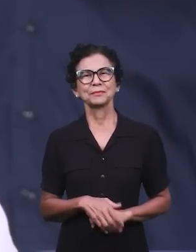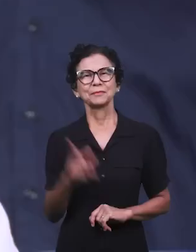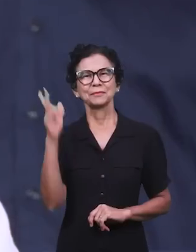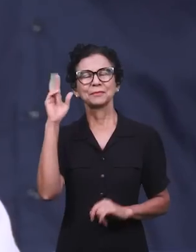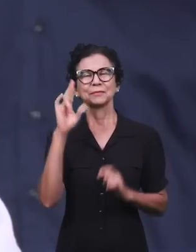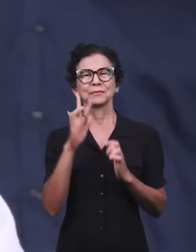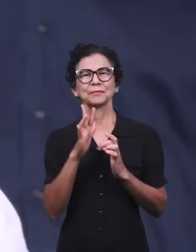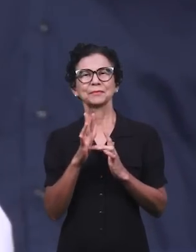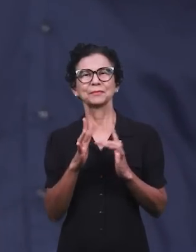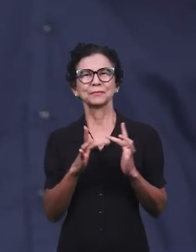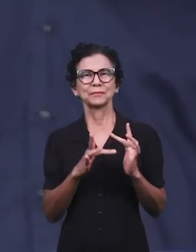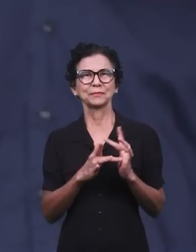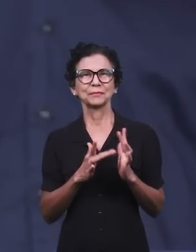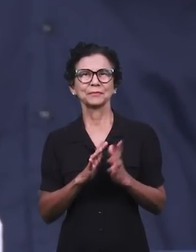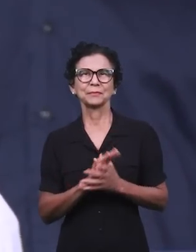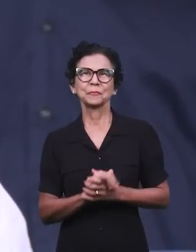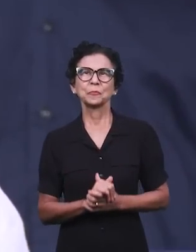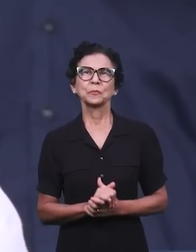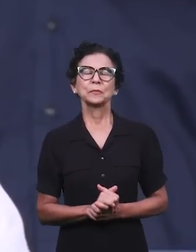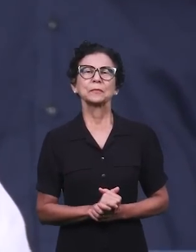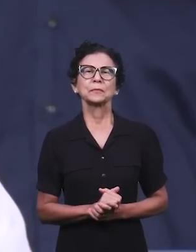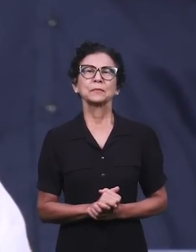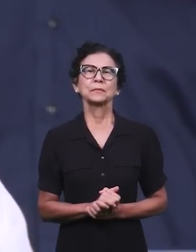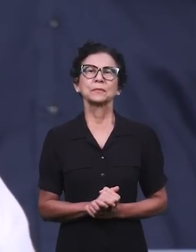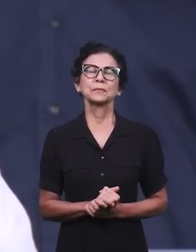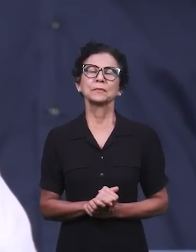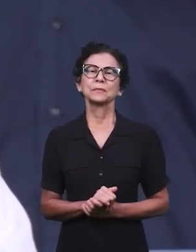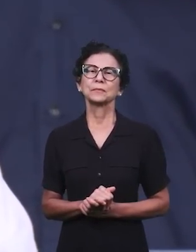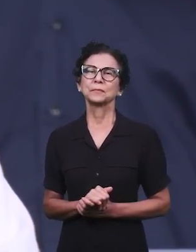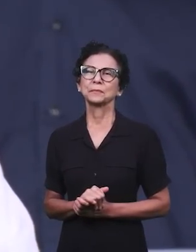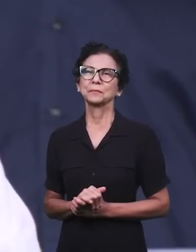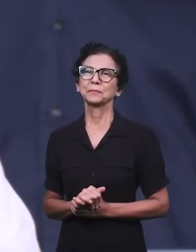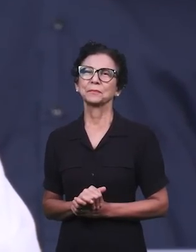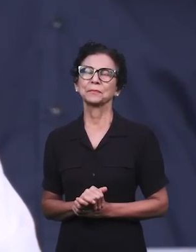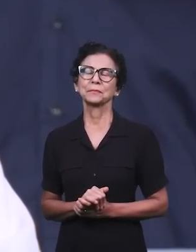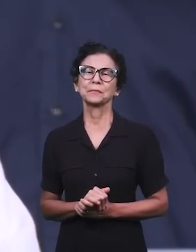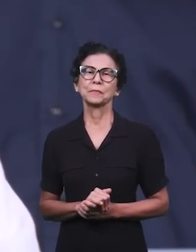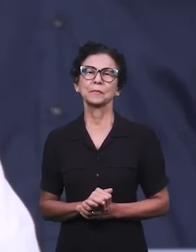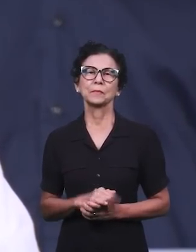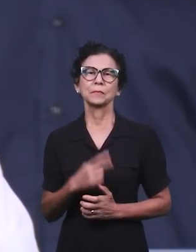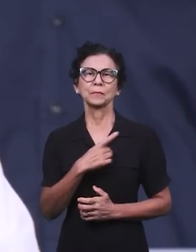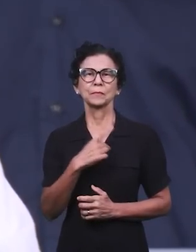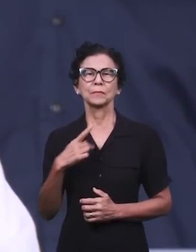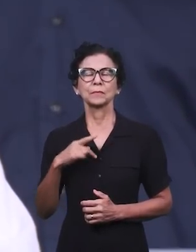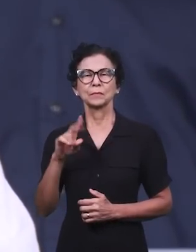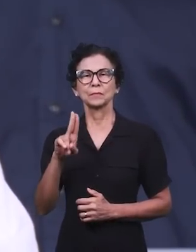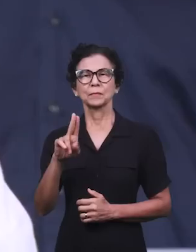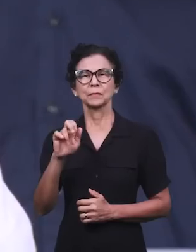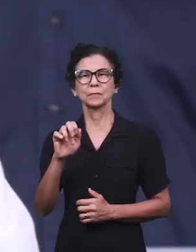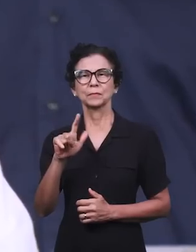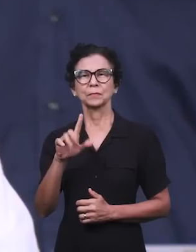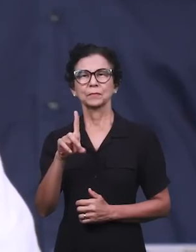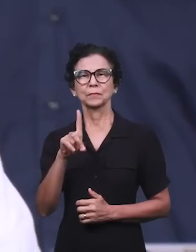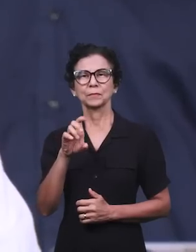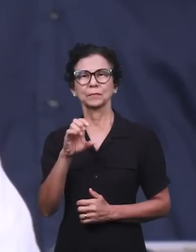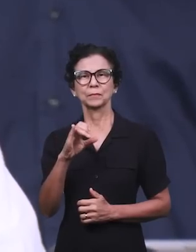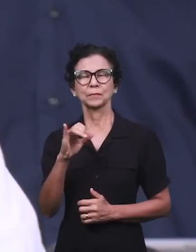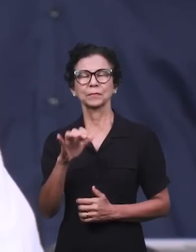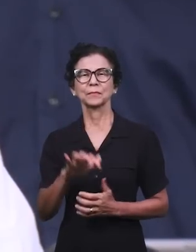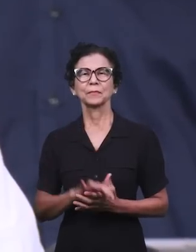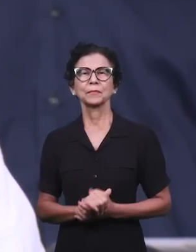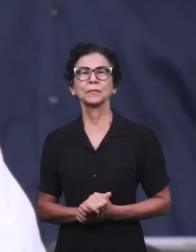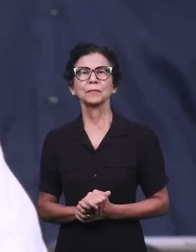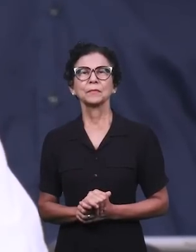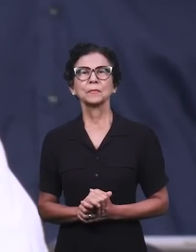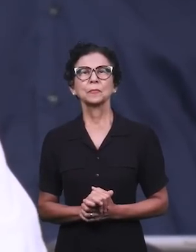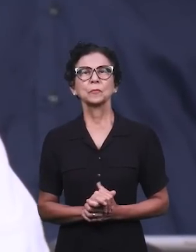Stephanie, ali da Igreja de Santo Antônio 1, também do Ministério do Pastor Valdeci. Minha pergunta é: como nós podemos